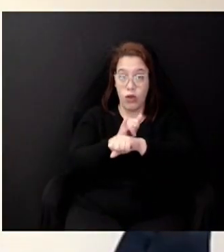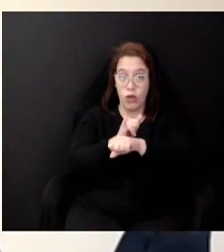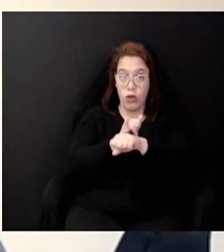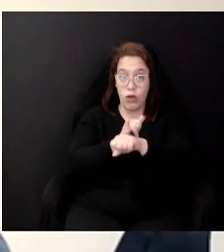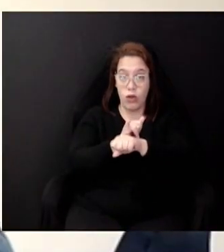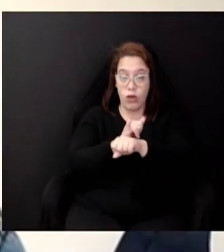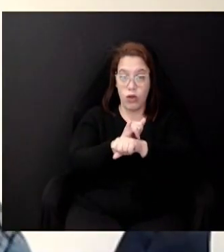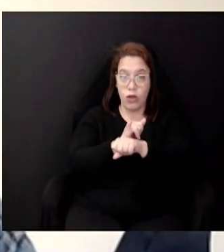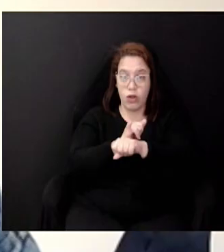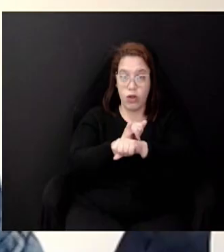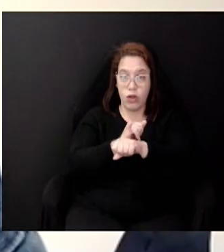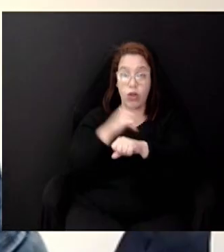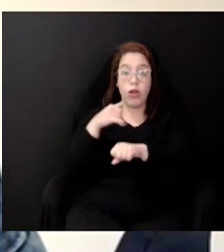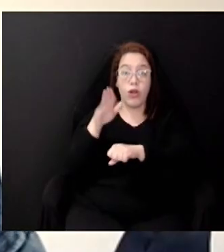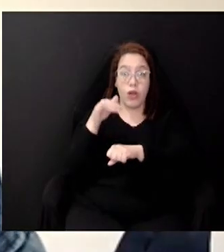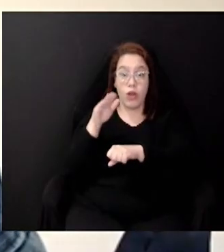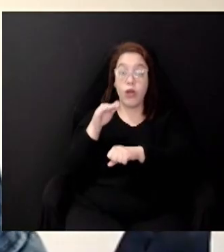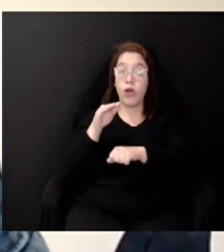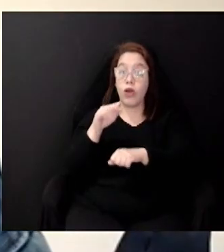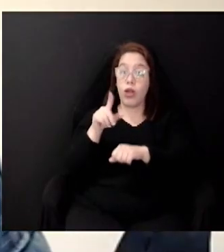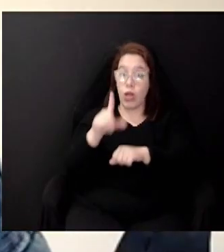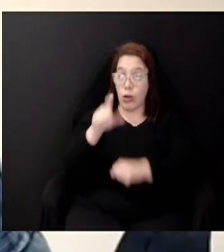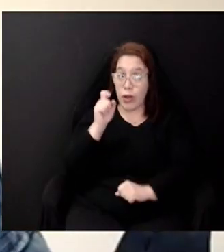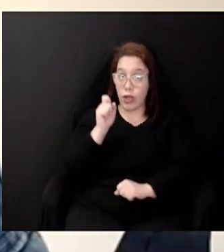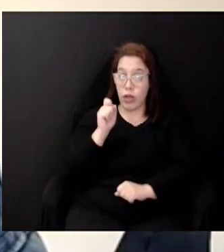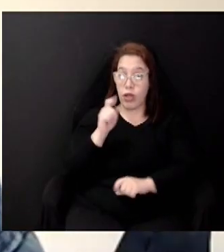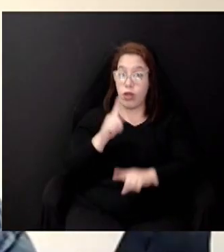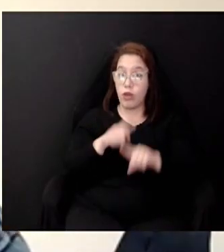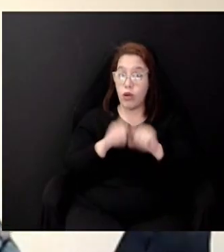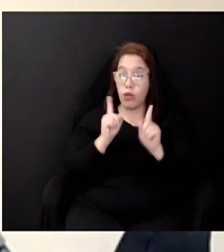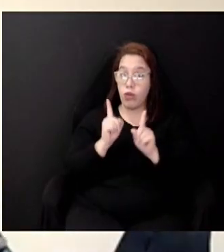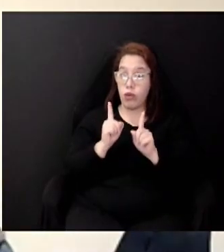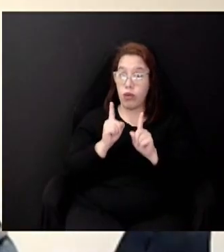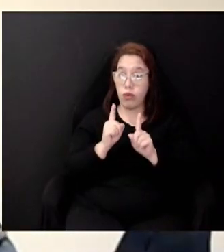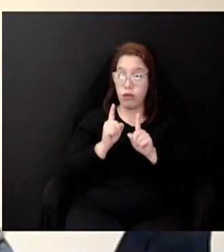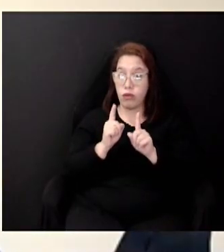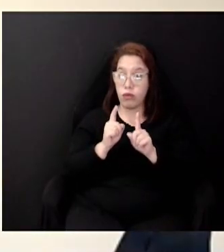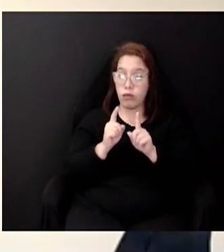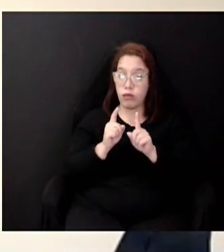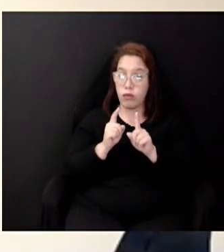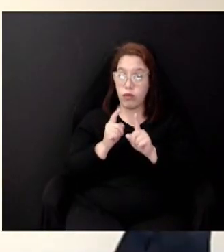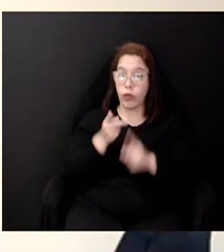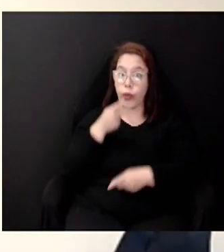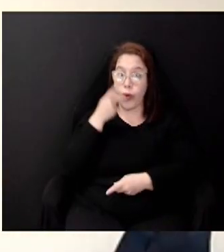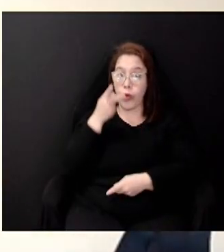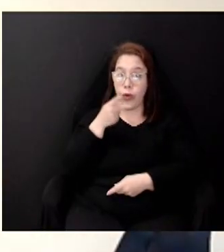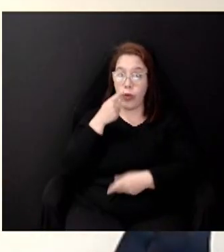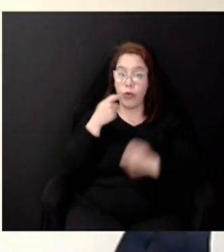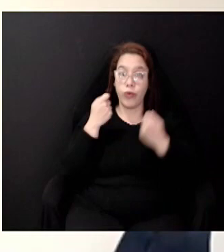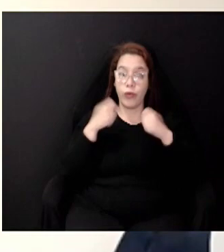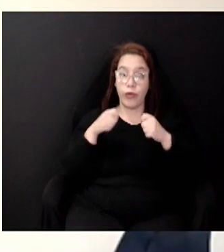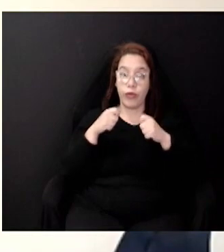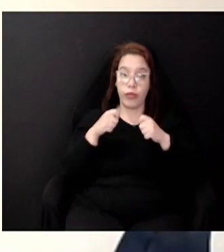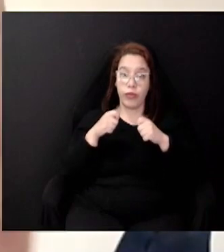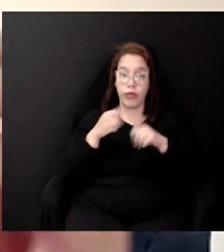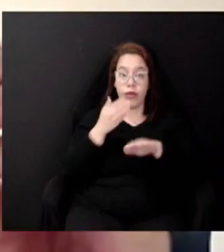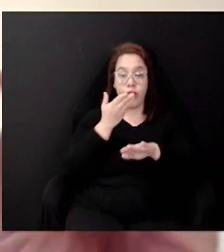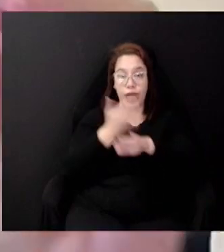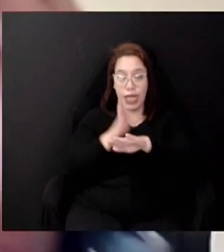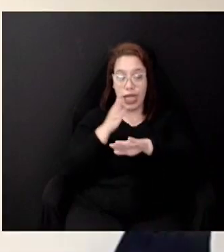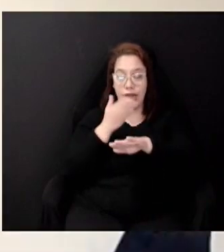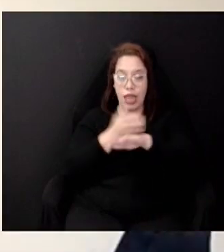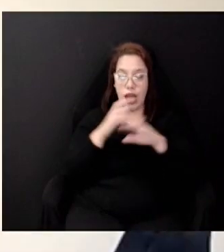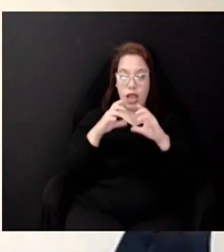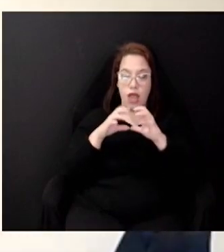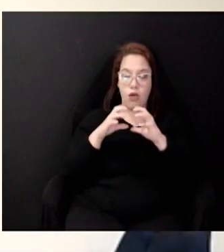pouquinho mais dessa vertente, mas, como eu disse, né, é preciso retreinar o cérebro para